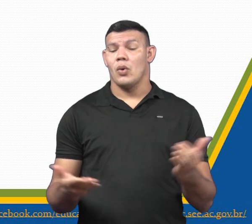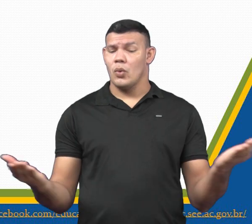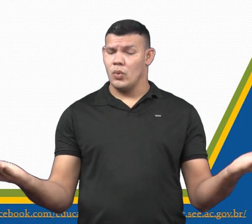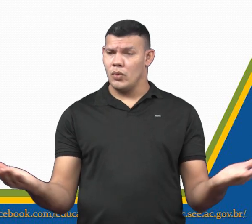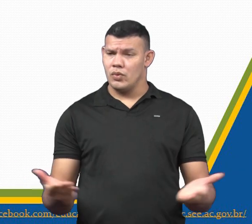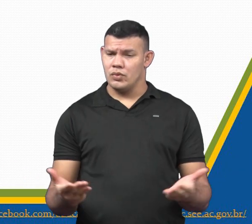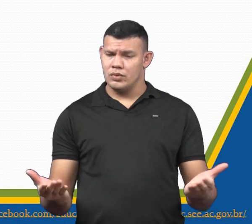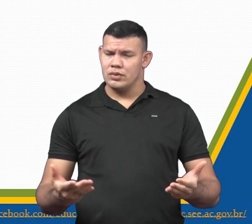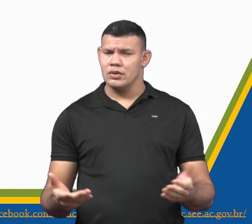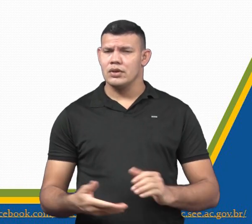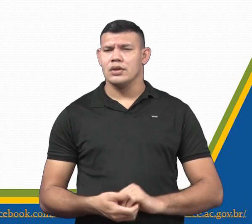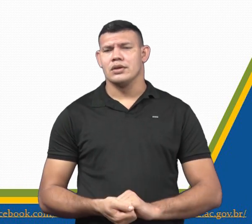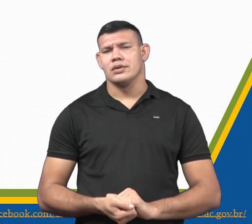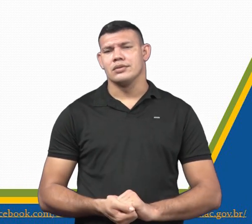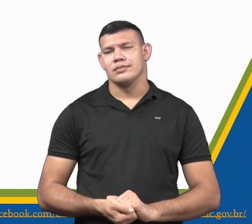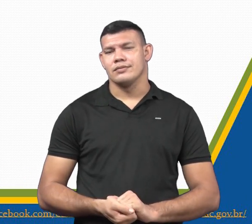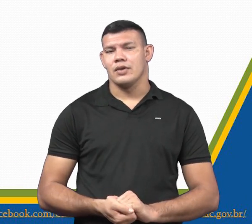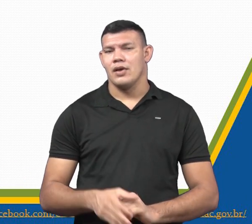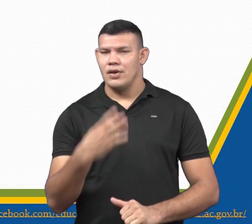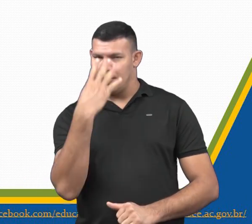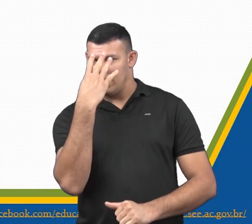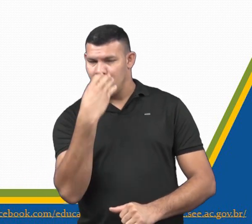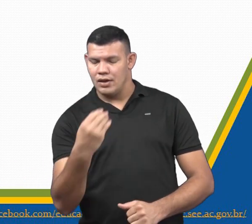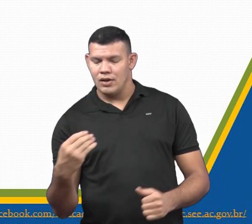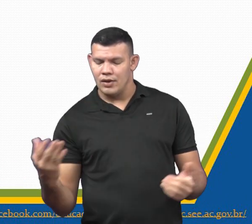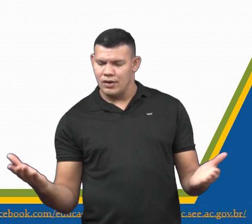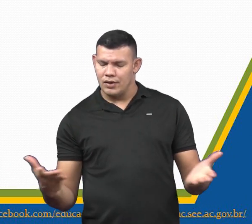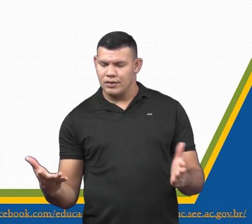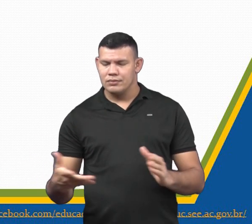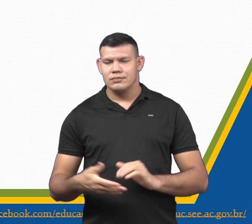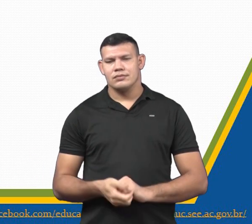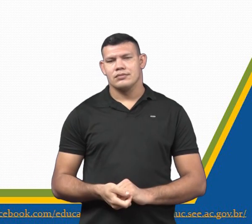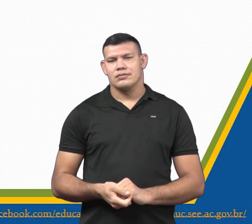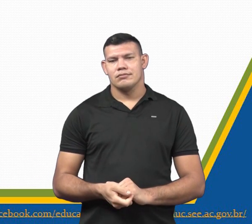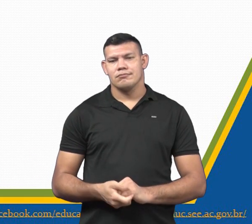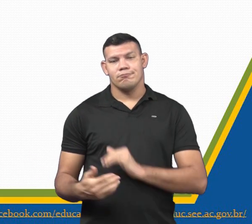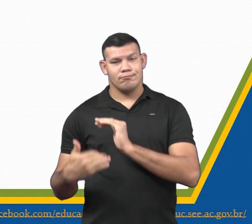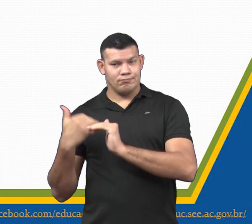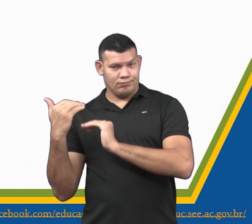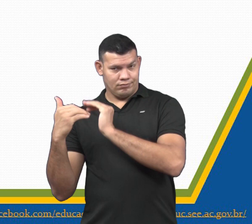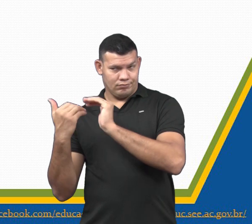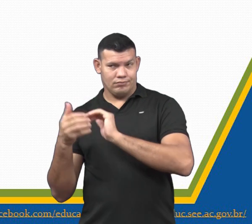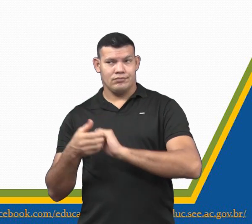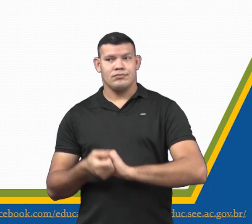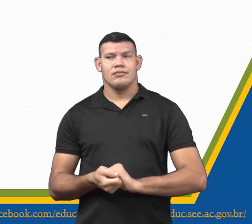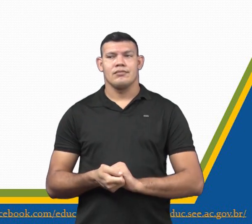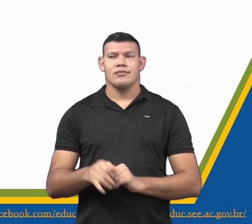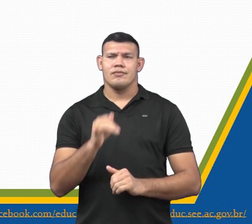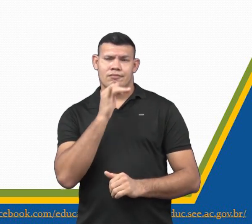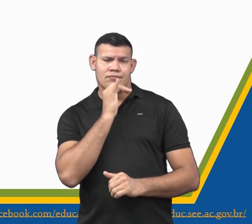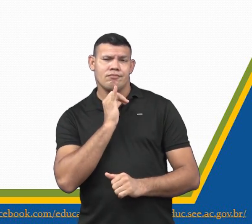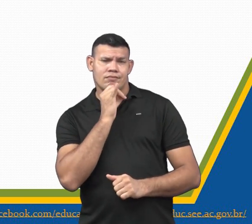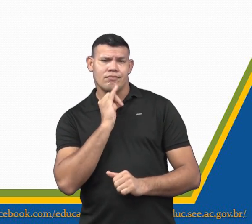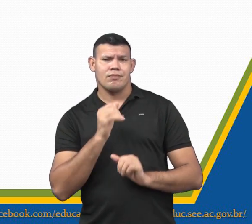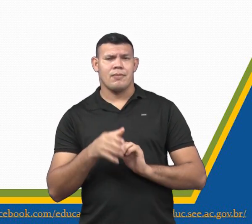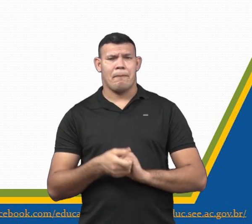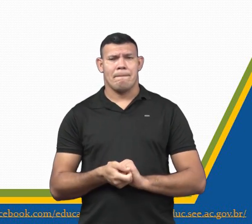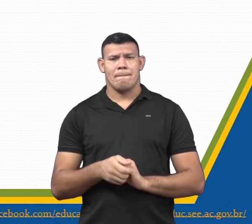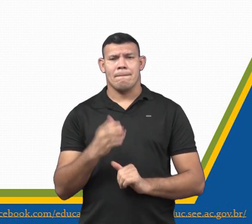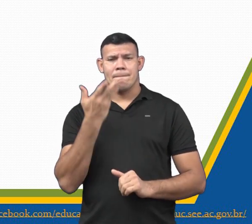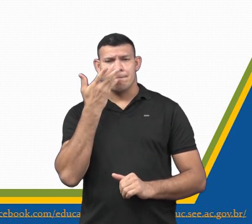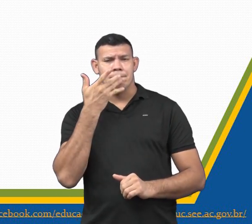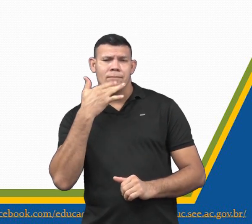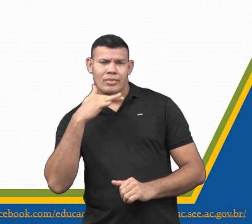uma foto atual, ok? Vamos lá. Vamos ver esse exemplo aí, ó. Essa criança usou